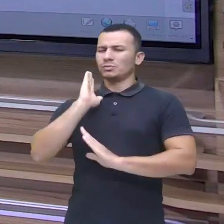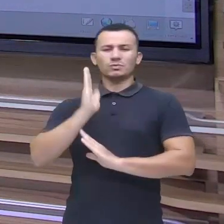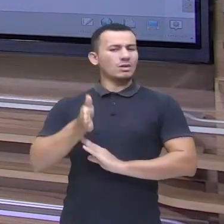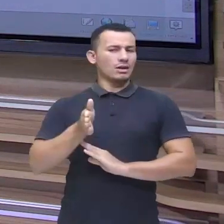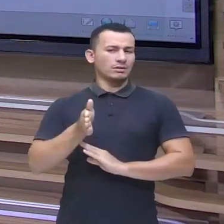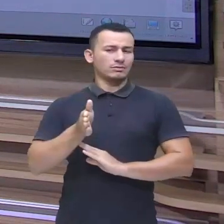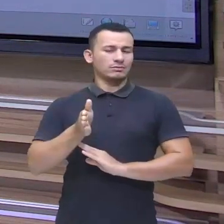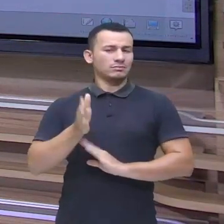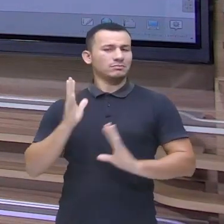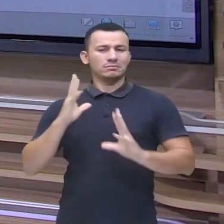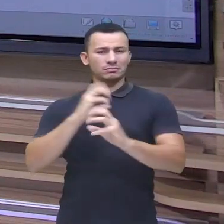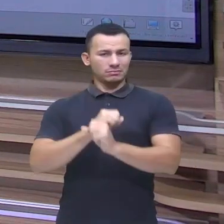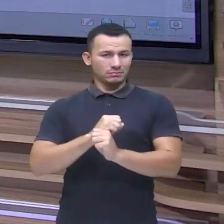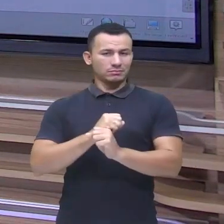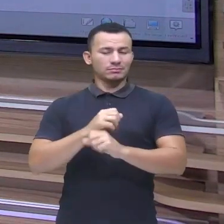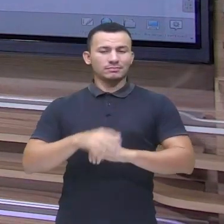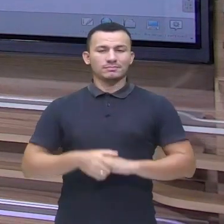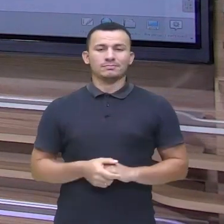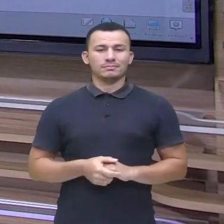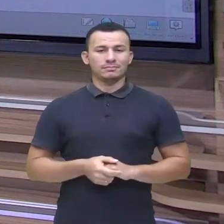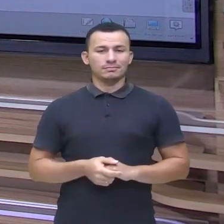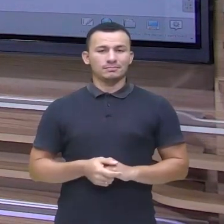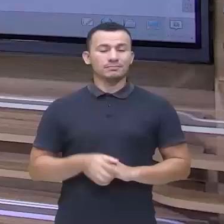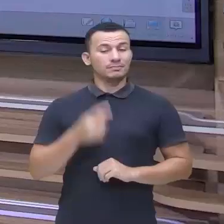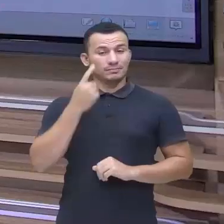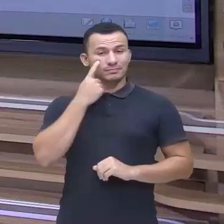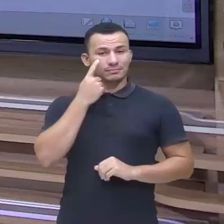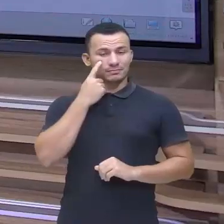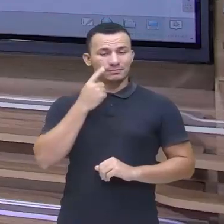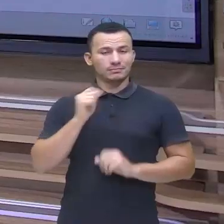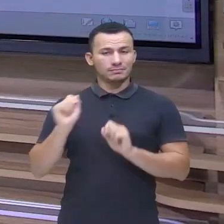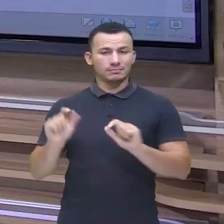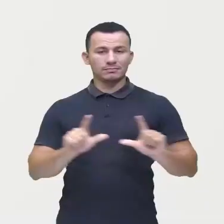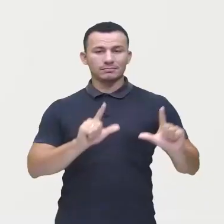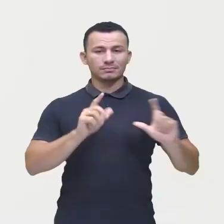Faz direto, tudo bem? De olho aqui na tela.